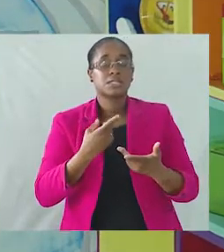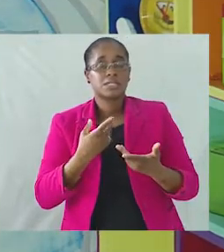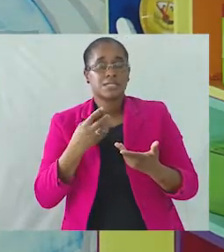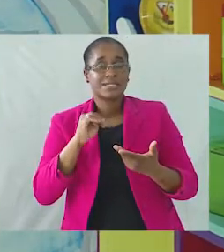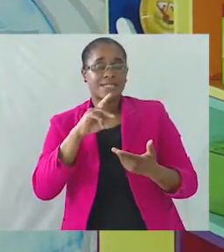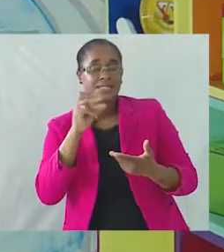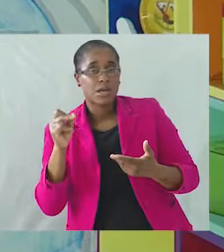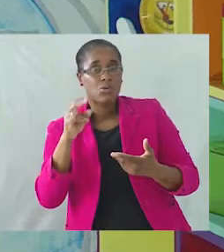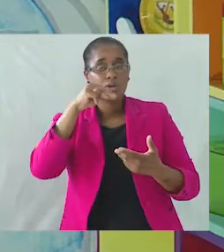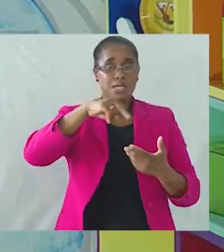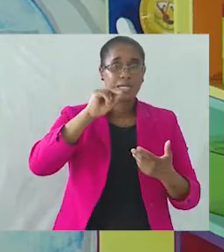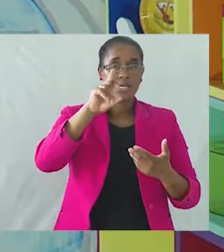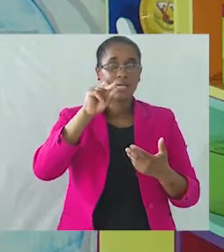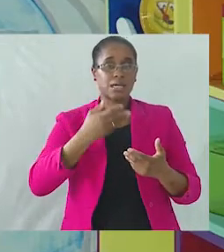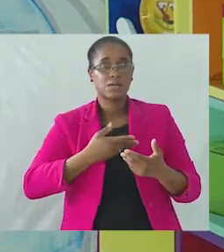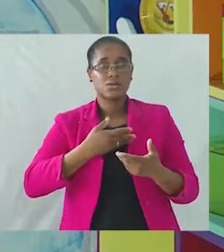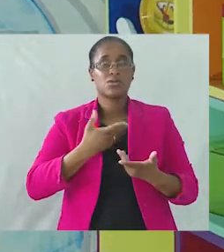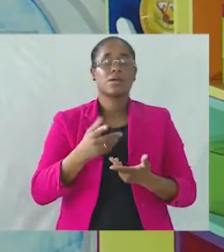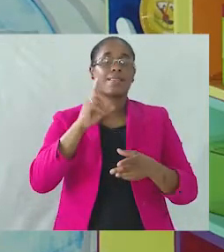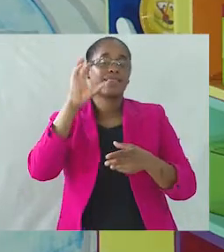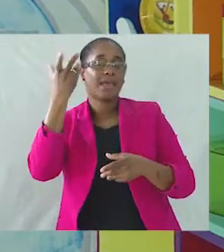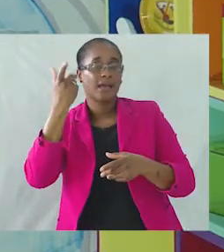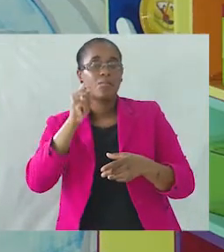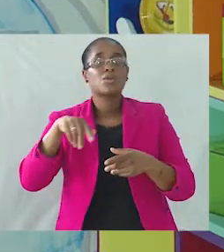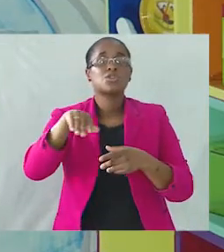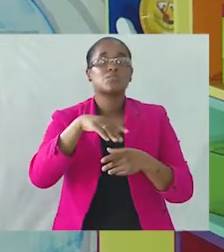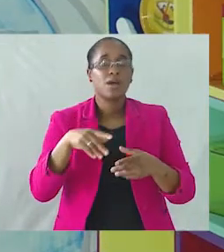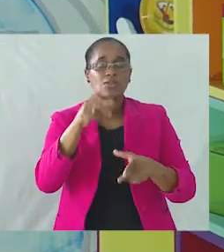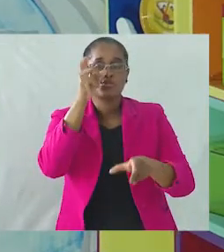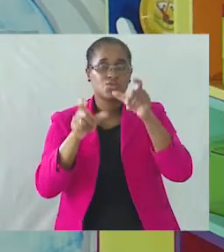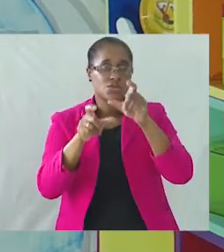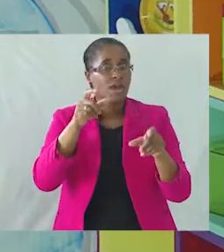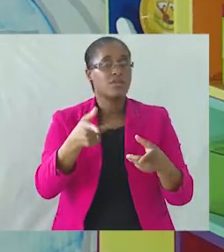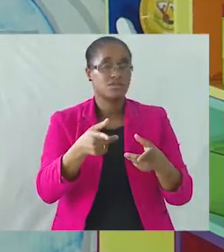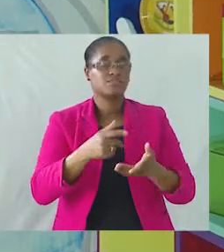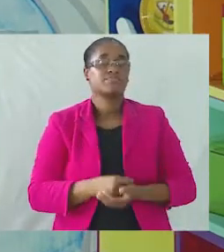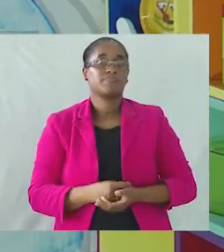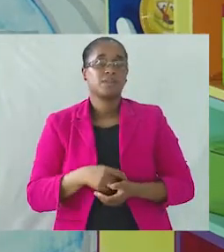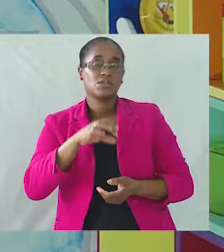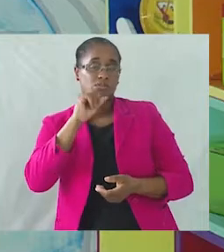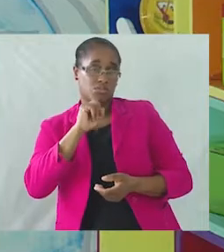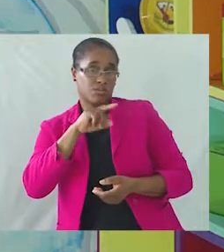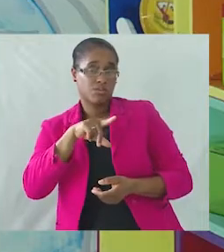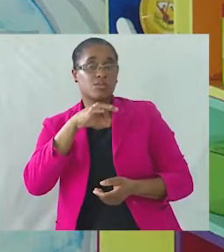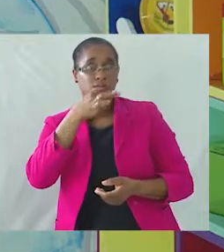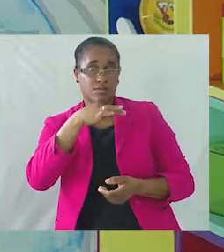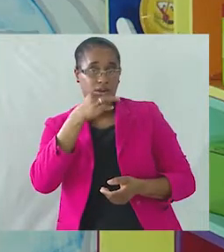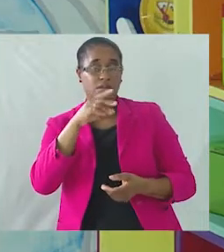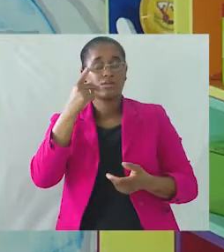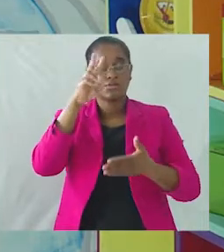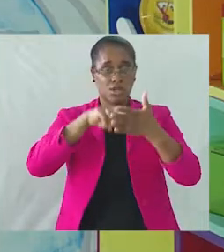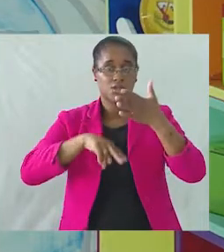isso, nós dizemos que é um texto narrativo. E podemos classificar o narrador quanto à presença e